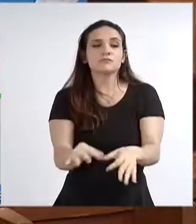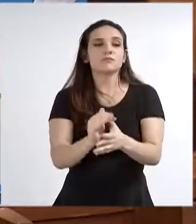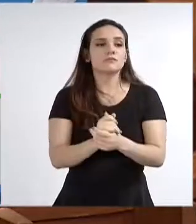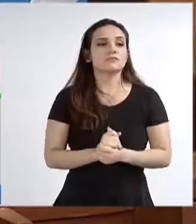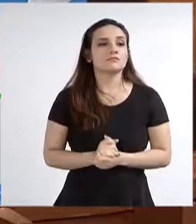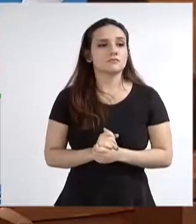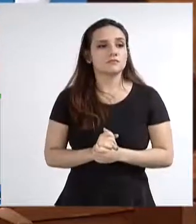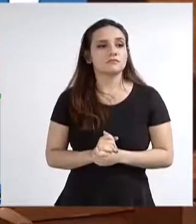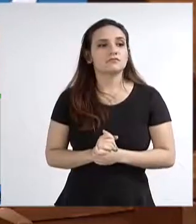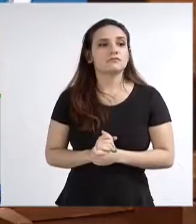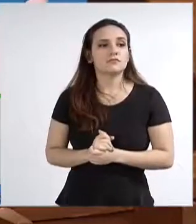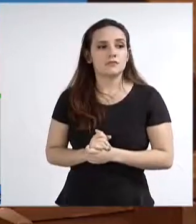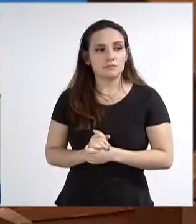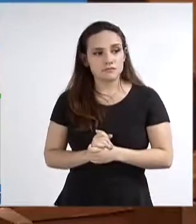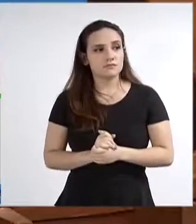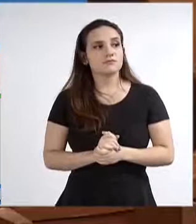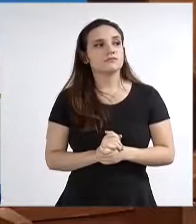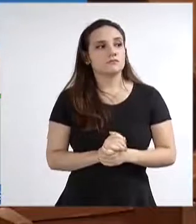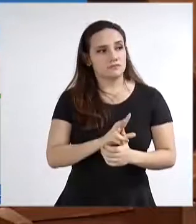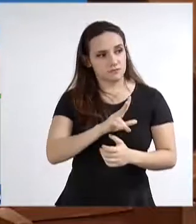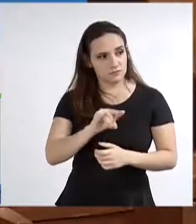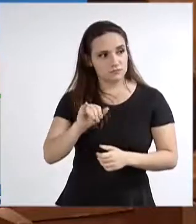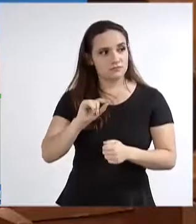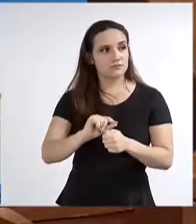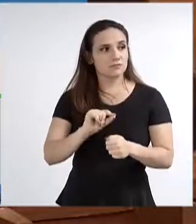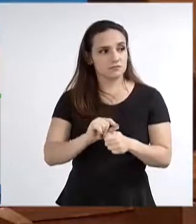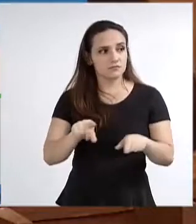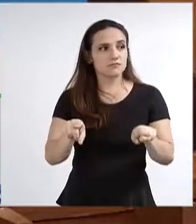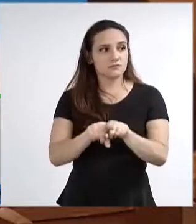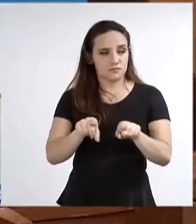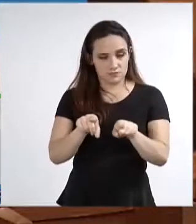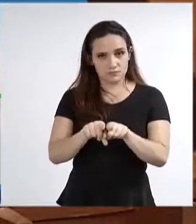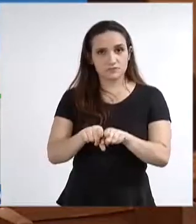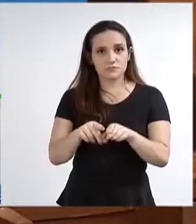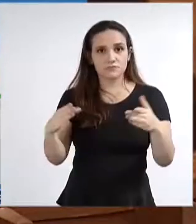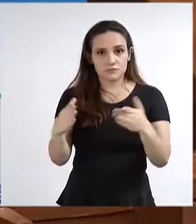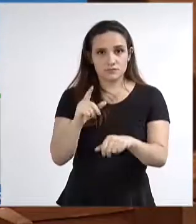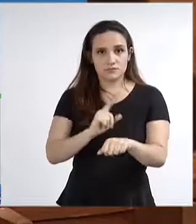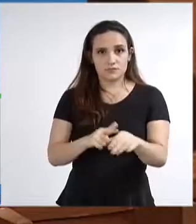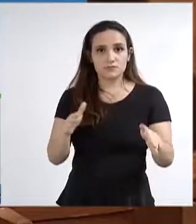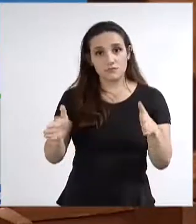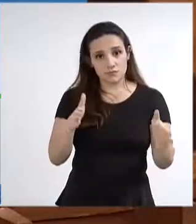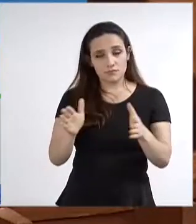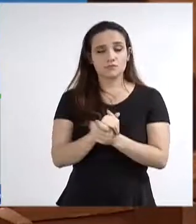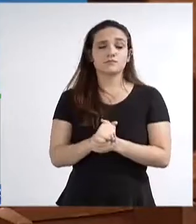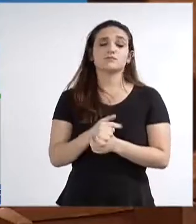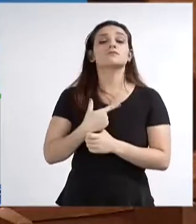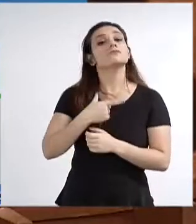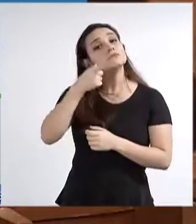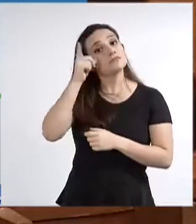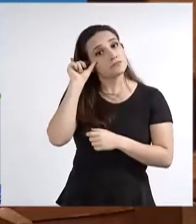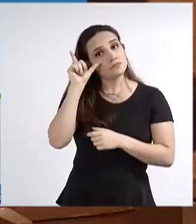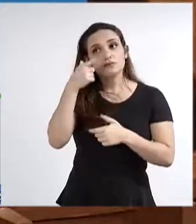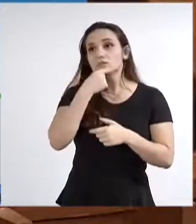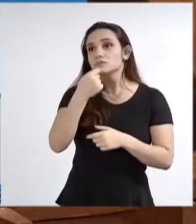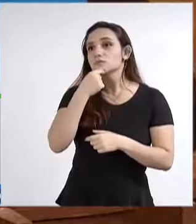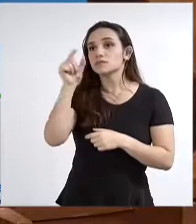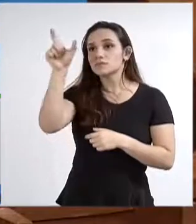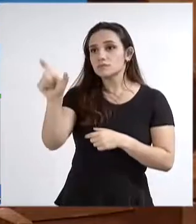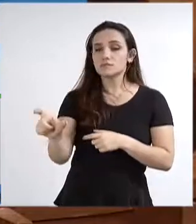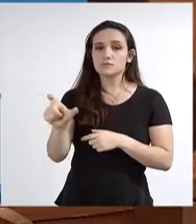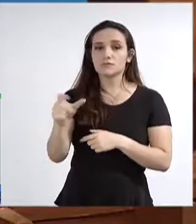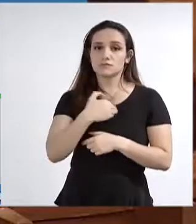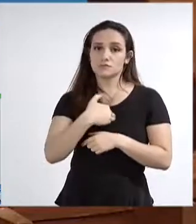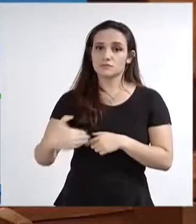feita durante esse período. Ontem, o governador, inclusive, ele fez questão de